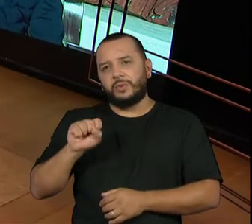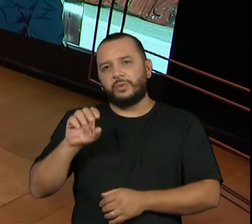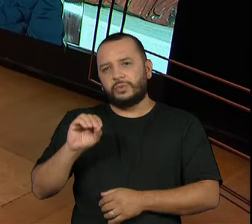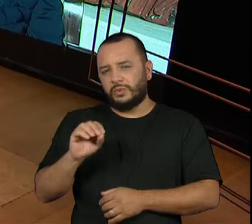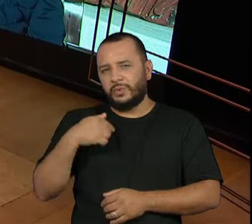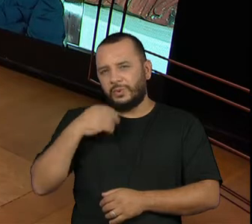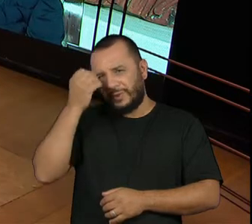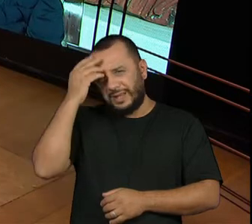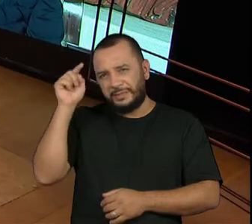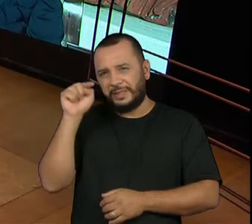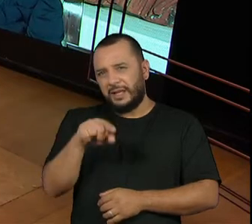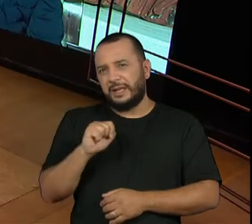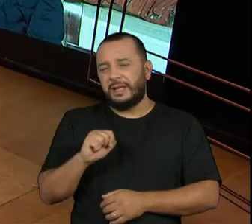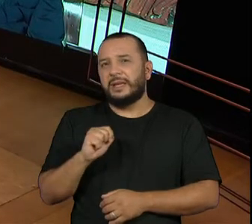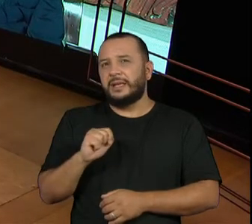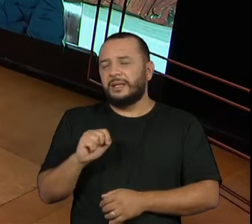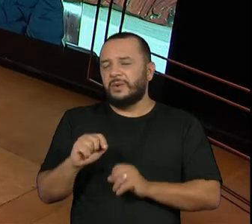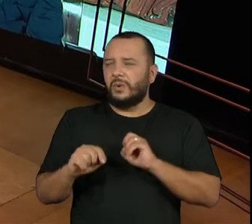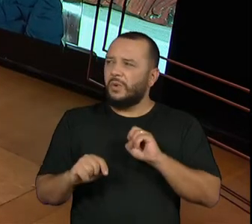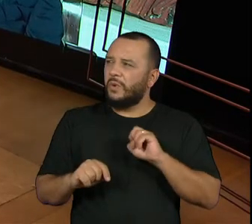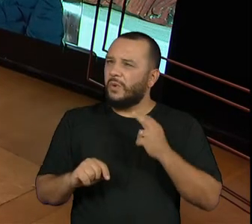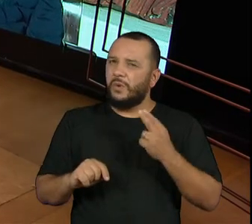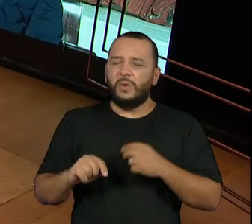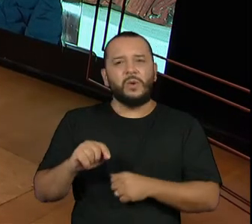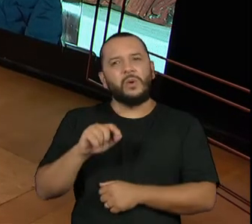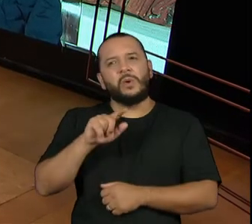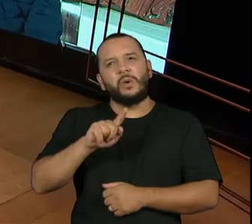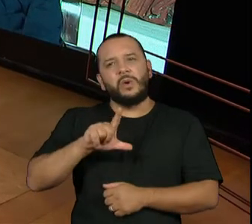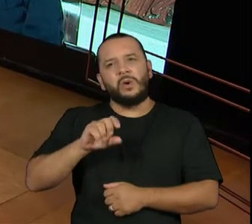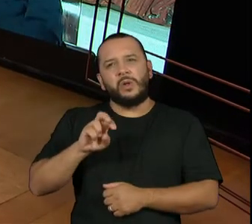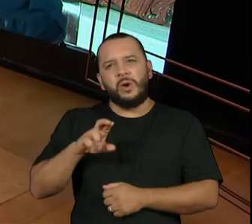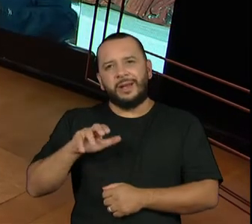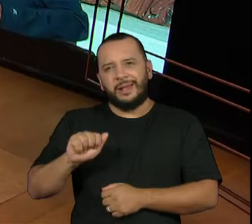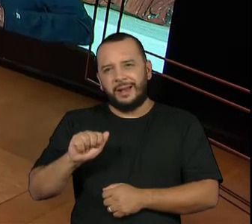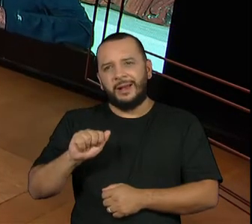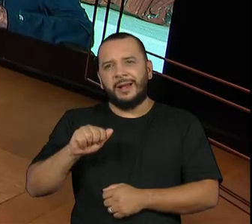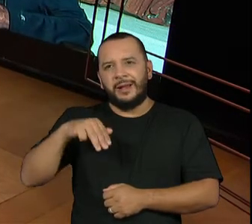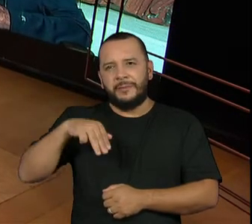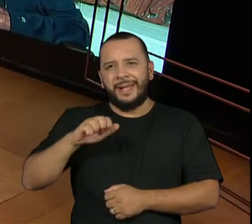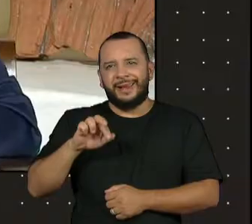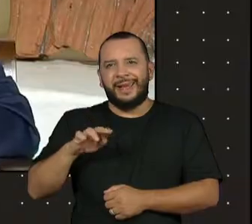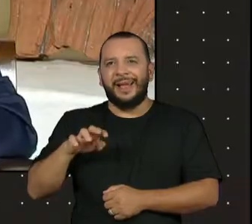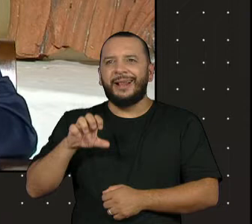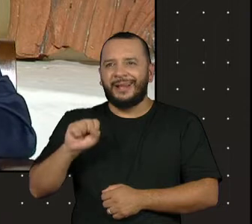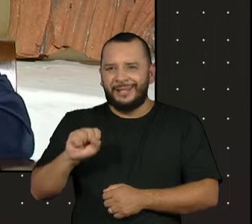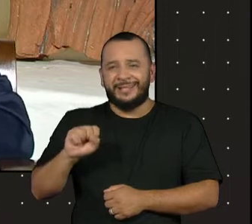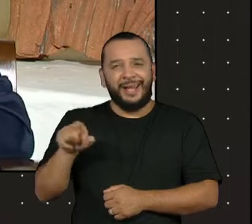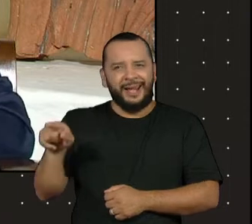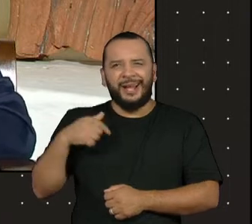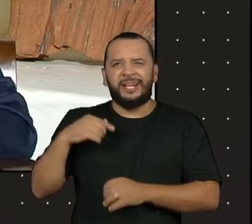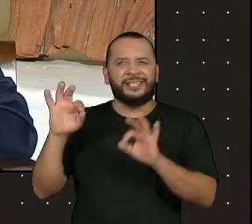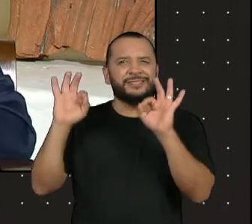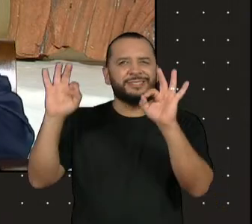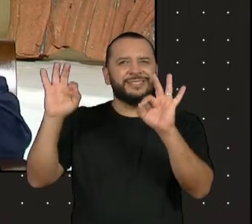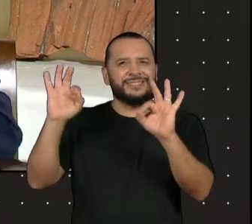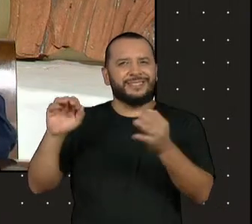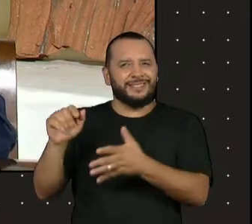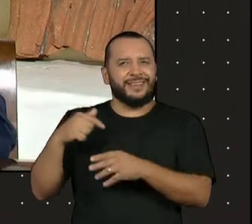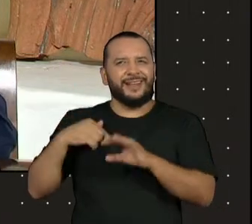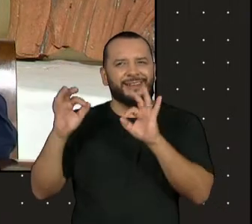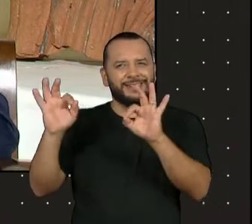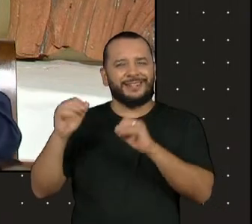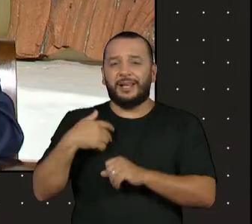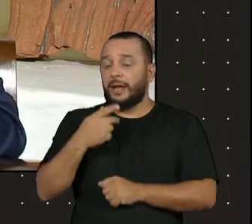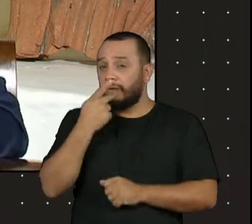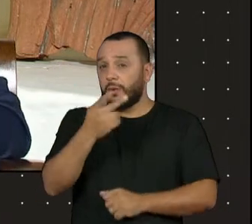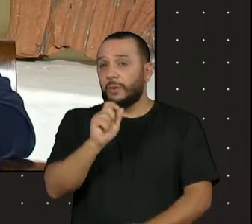foi a Dora Meirelles, que era muito chique e tal, falou, olha, vamos pedir que a